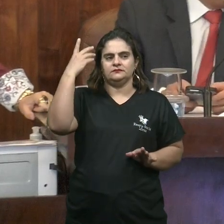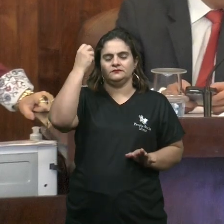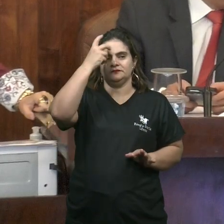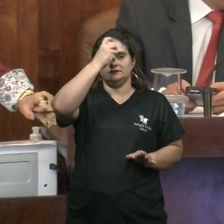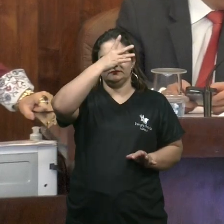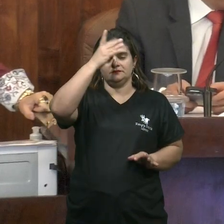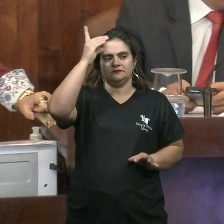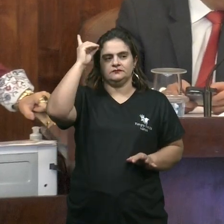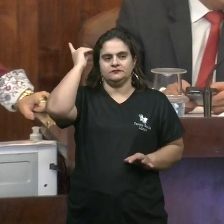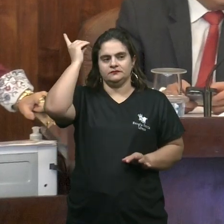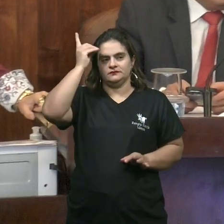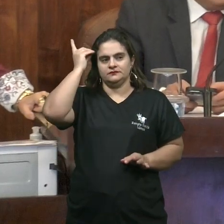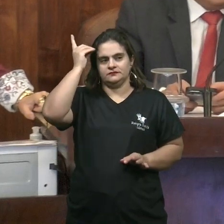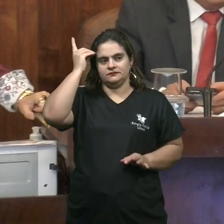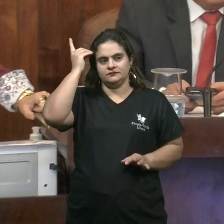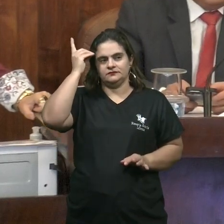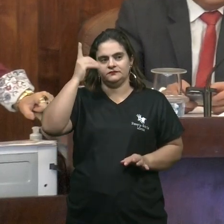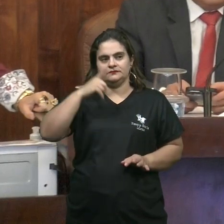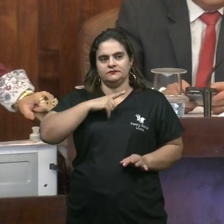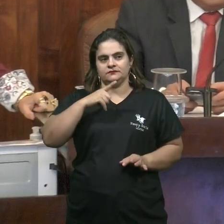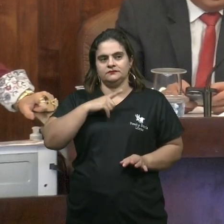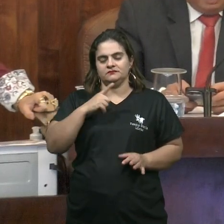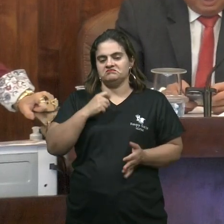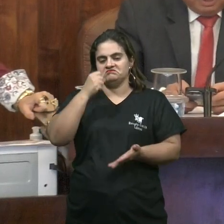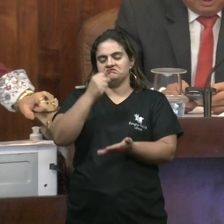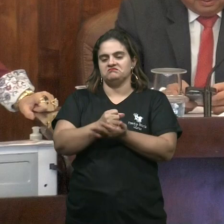Acho que nenhuma sequer foi sancionada.